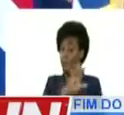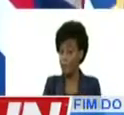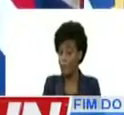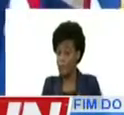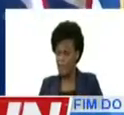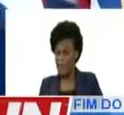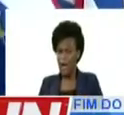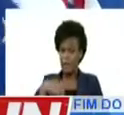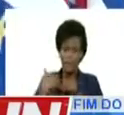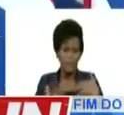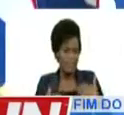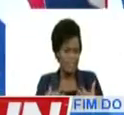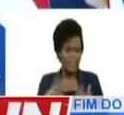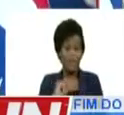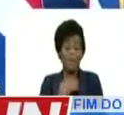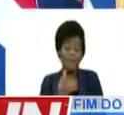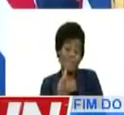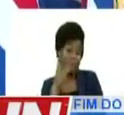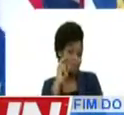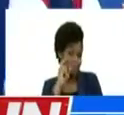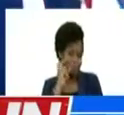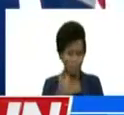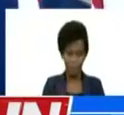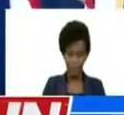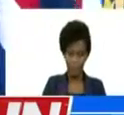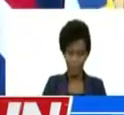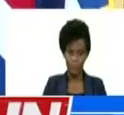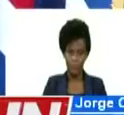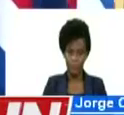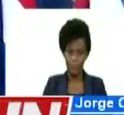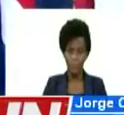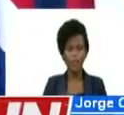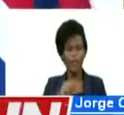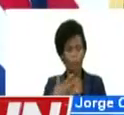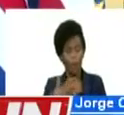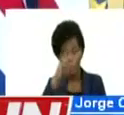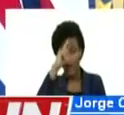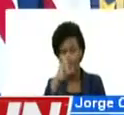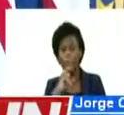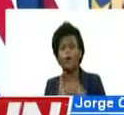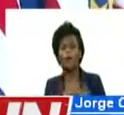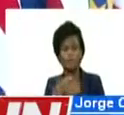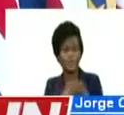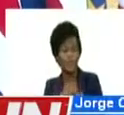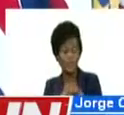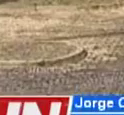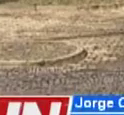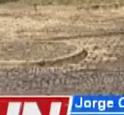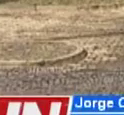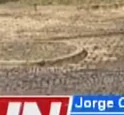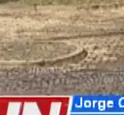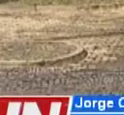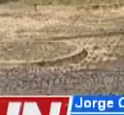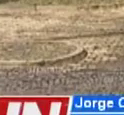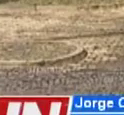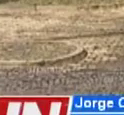mais afetados pelo desemprego, a ansiedade e a insegurança. De recordar